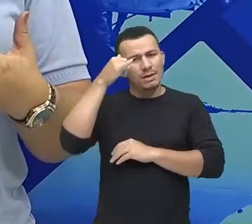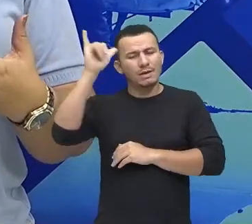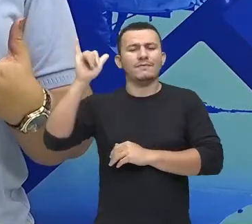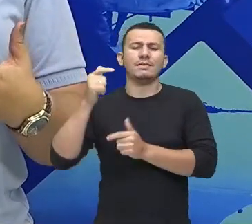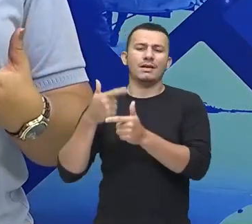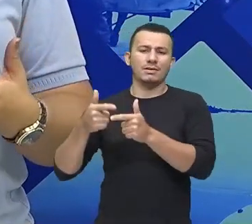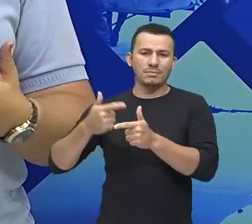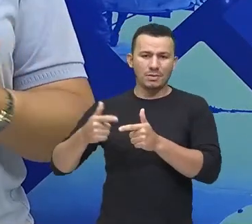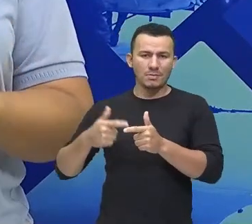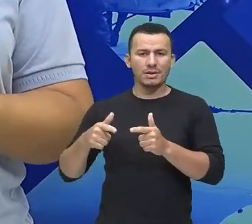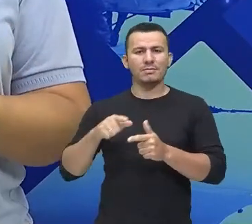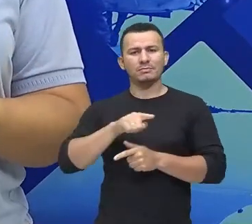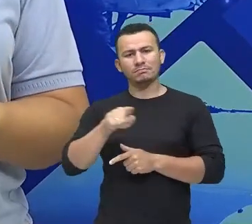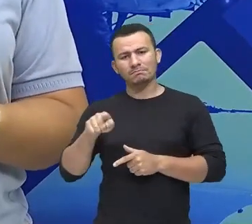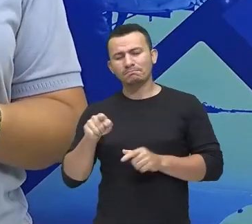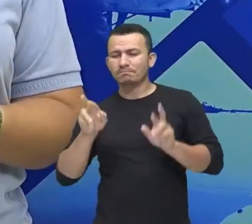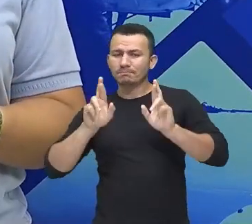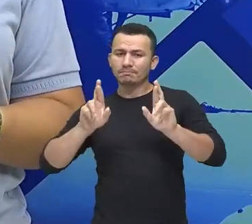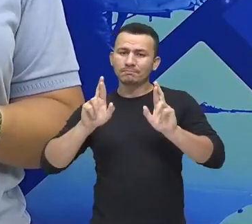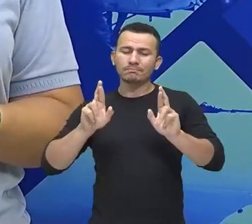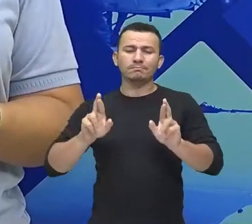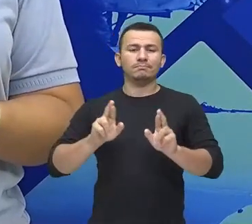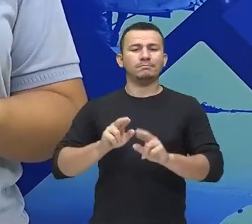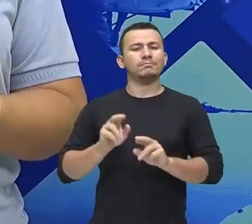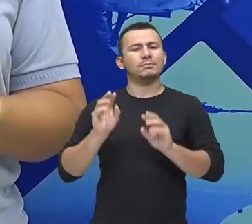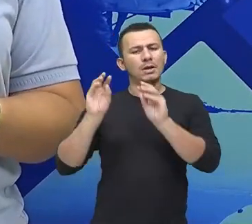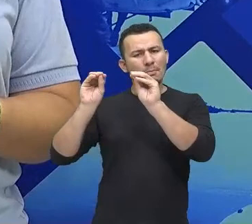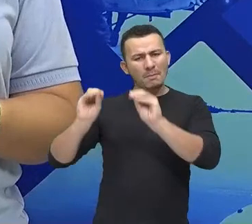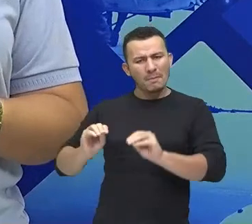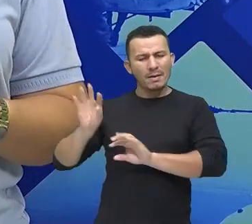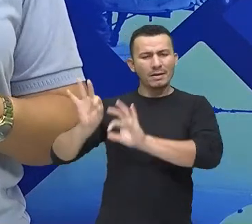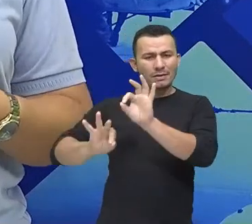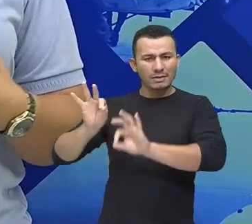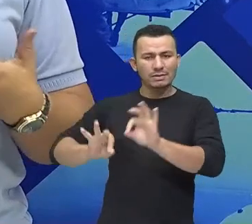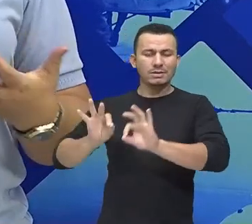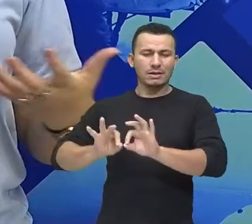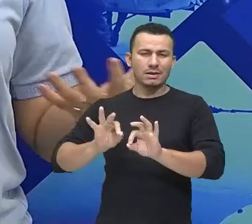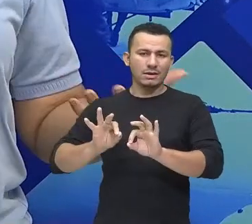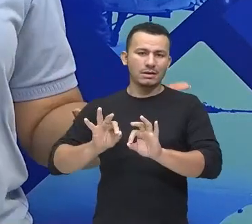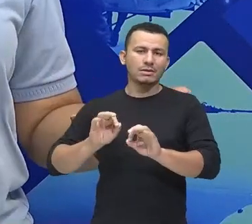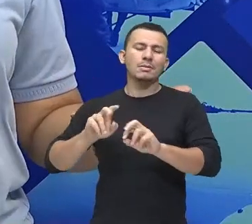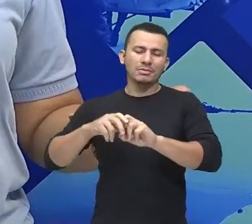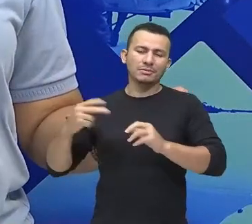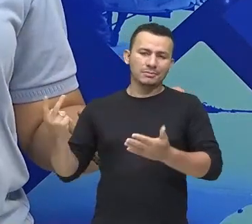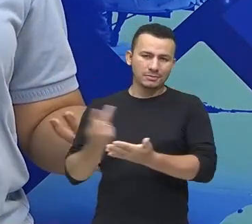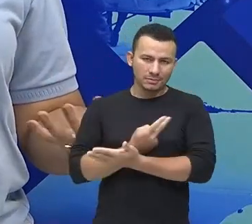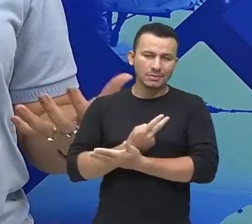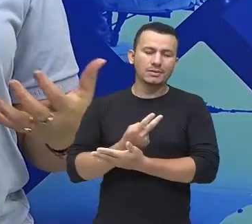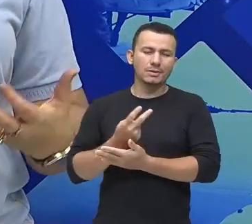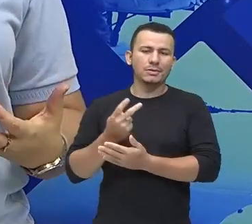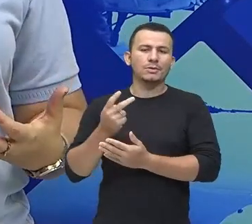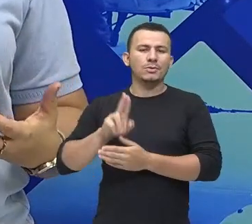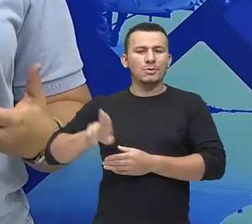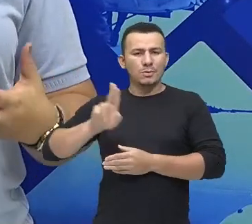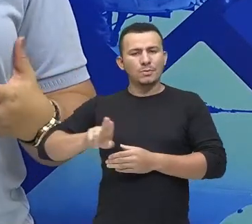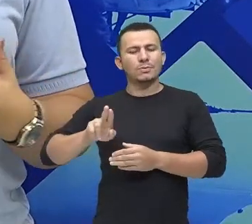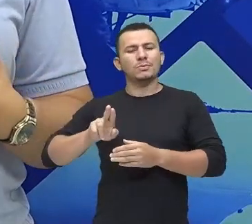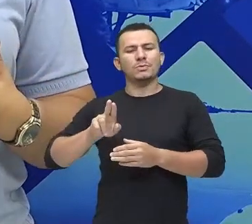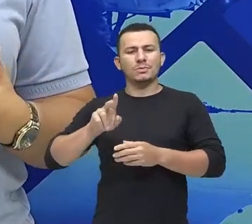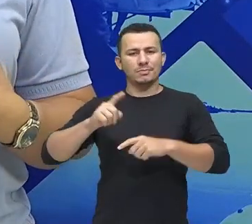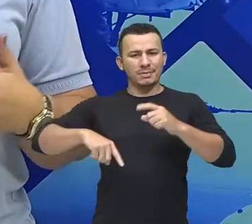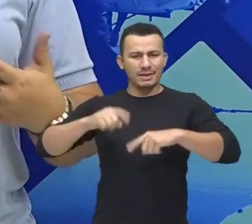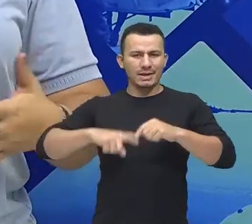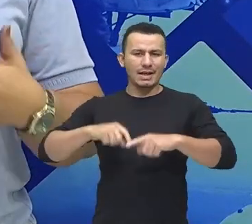que tenham encontrado os problemas, identificados os problemas ambientais que podem ser ocasionados pelo uso de combustíveis fósseis